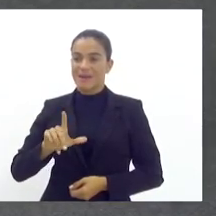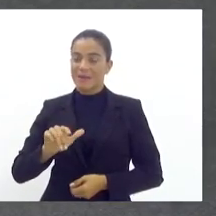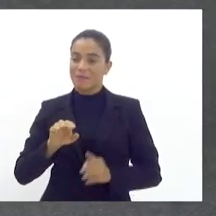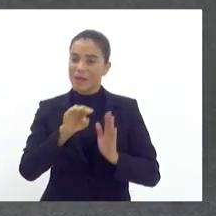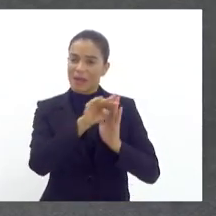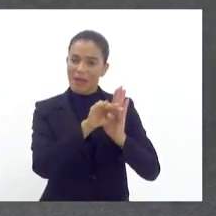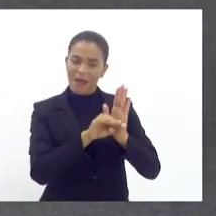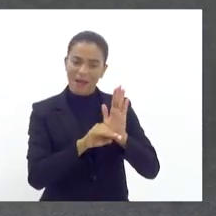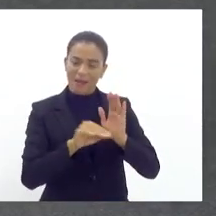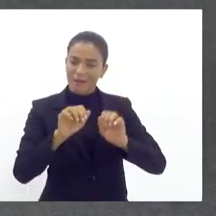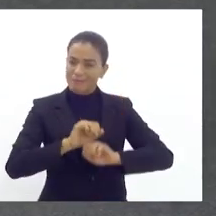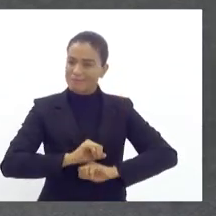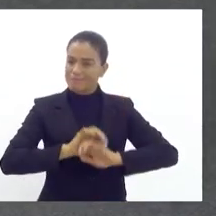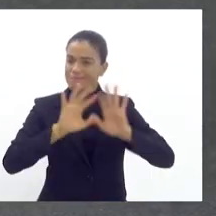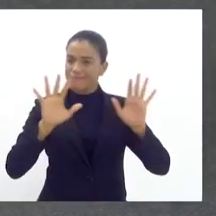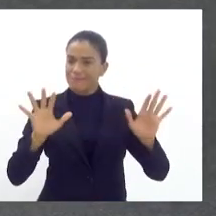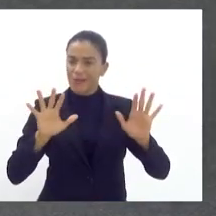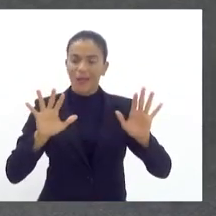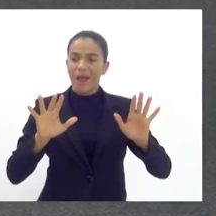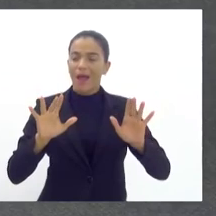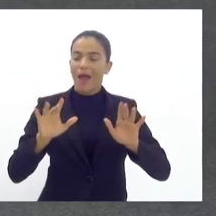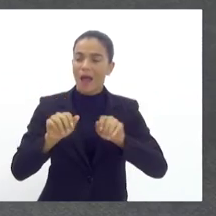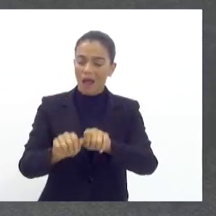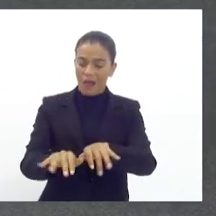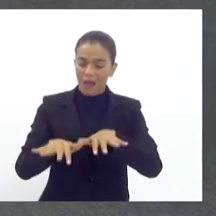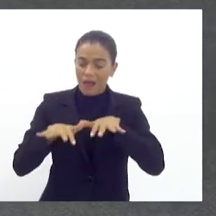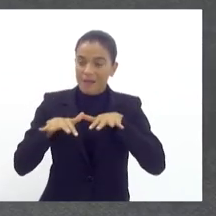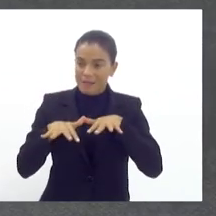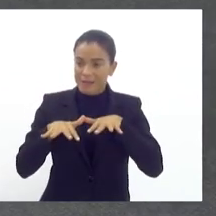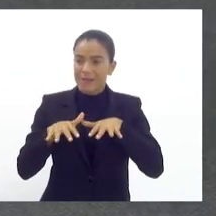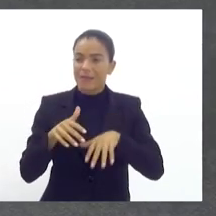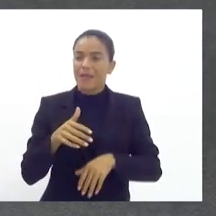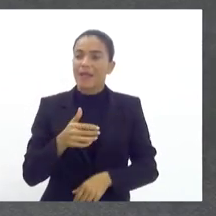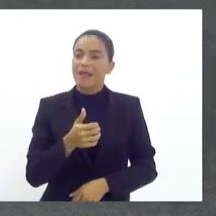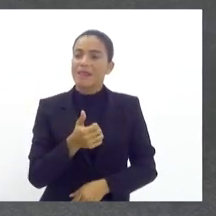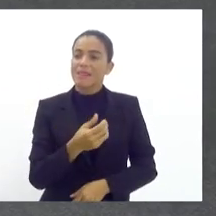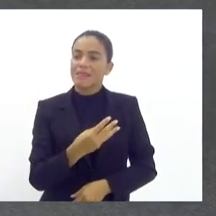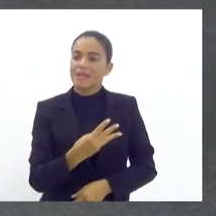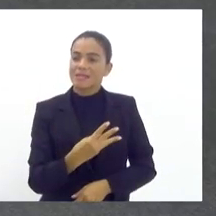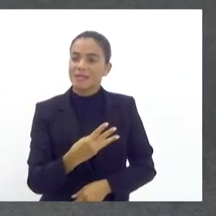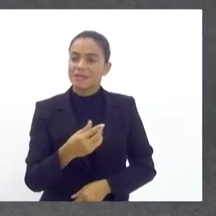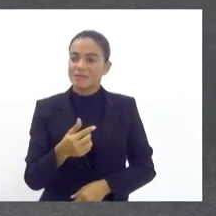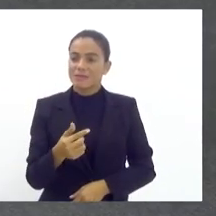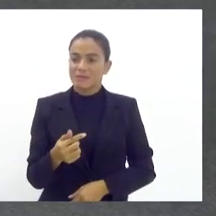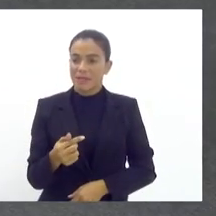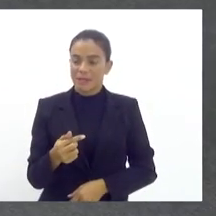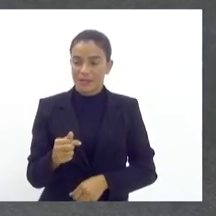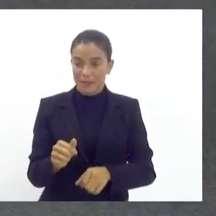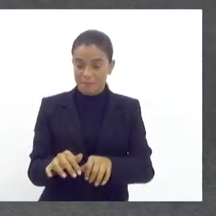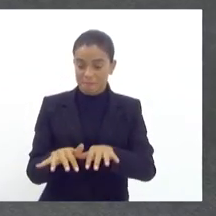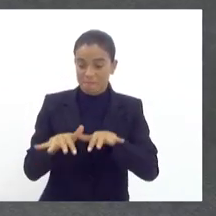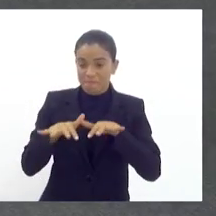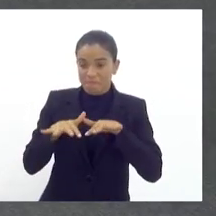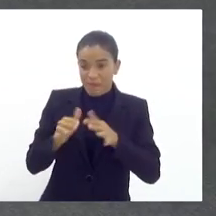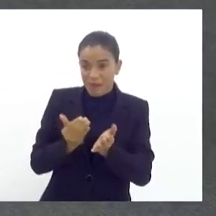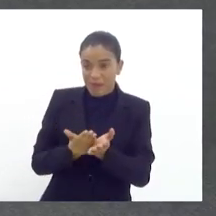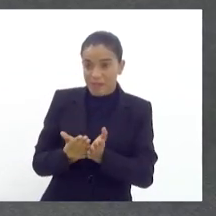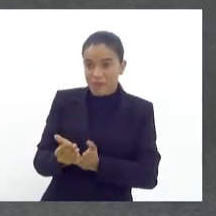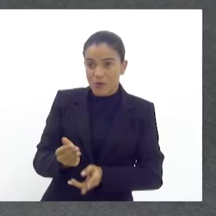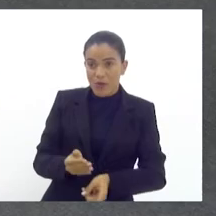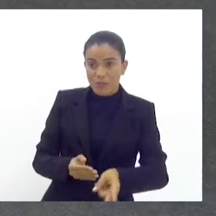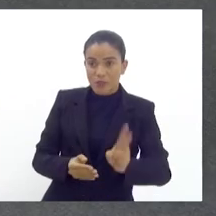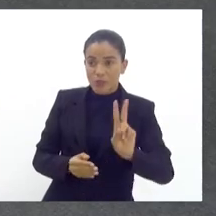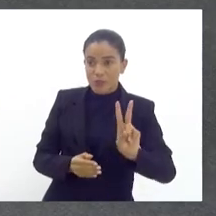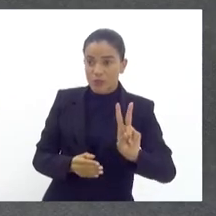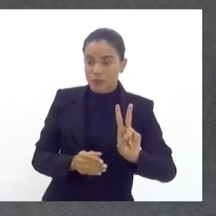com exatidão o ocorrido na trigésima sétima seleção ordinária que iniciado às 14